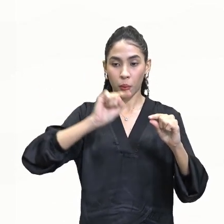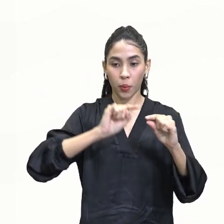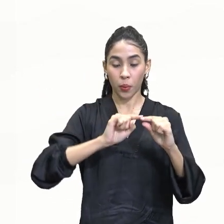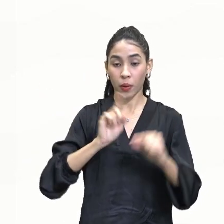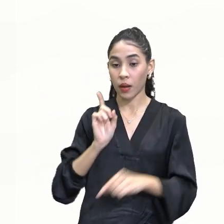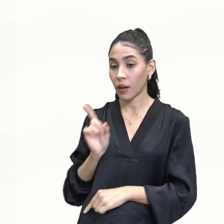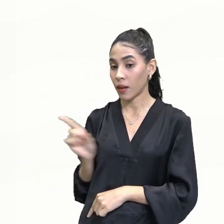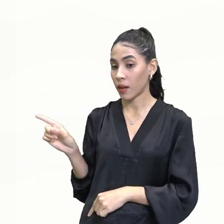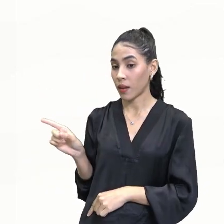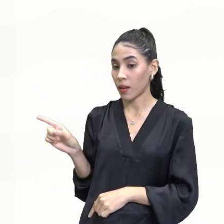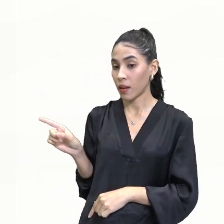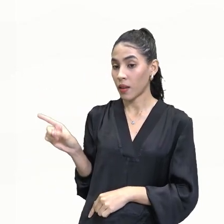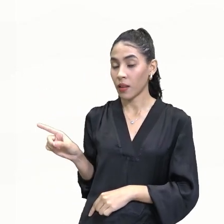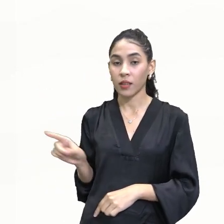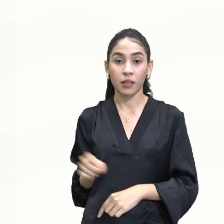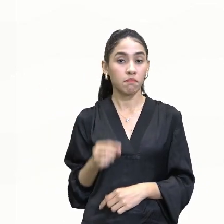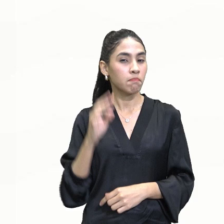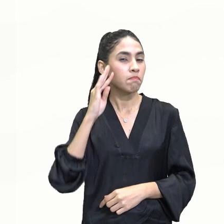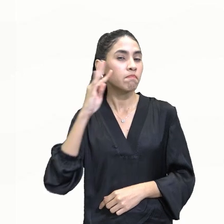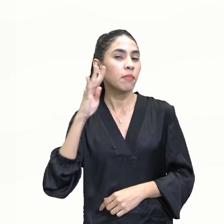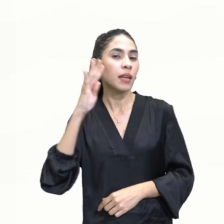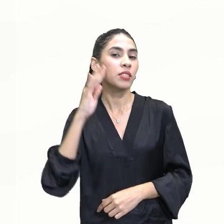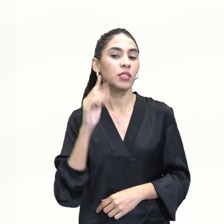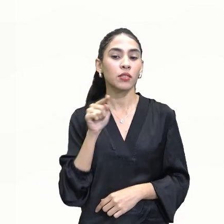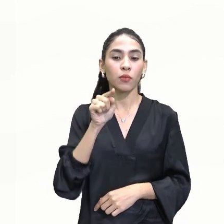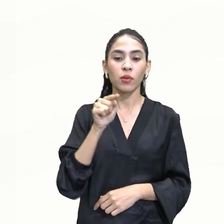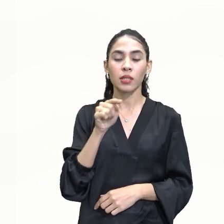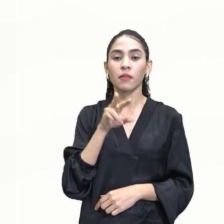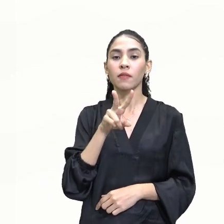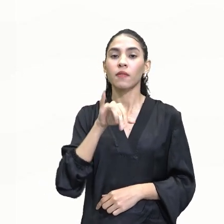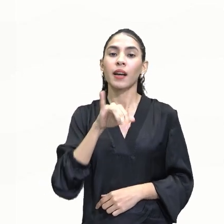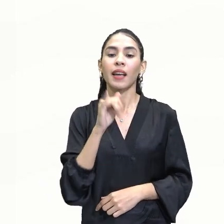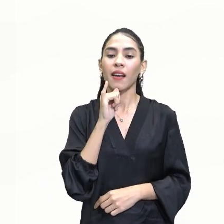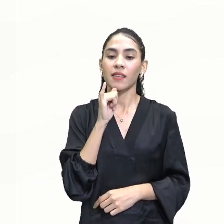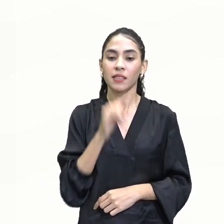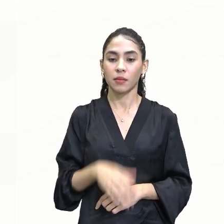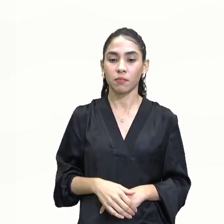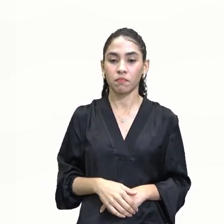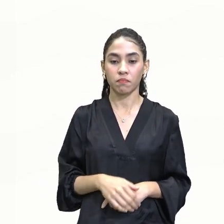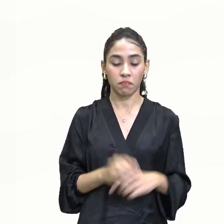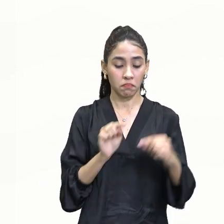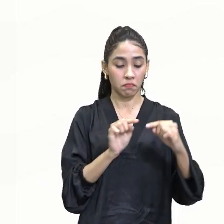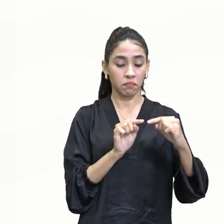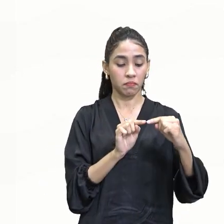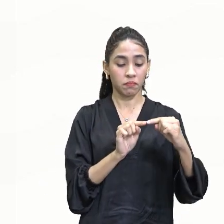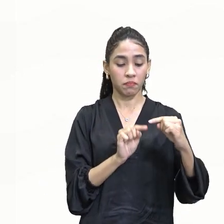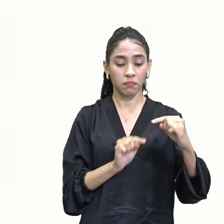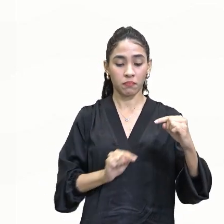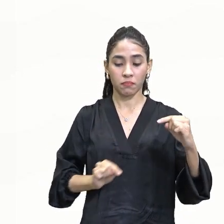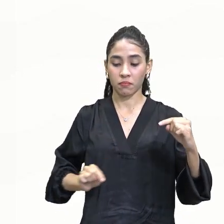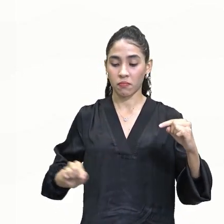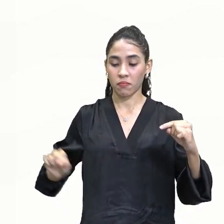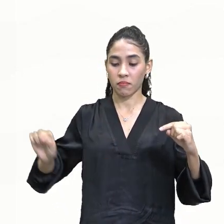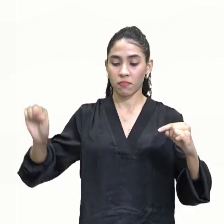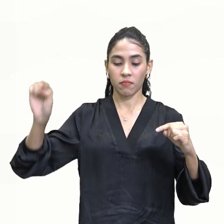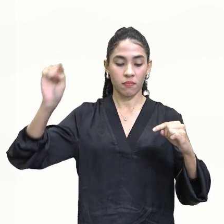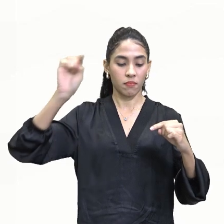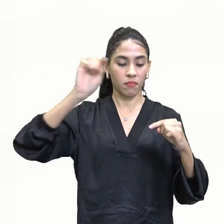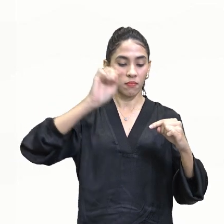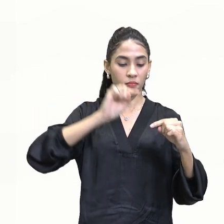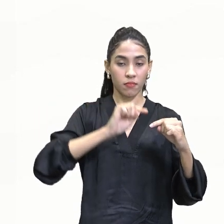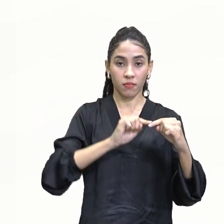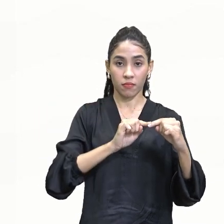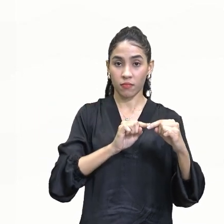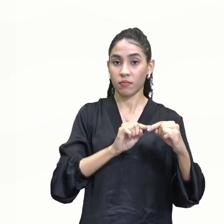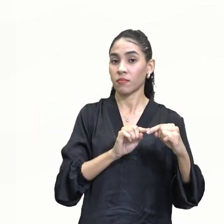imagine que nós vamos começar a traçar, né? Começamos aqui de um ponto, traçamos, mas